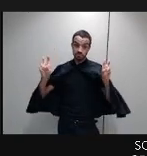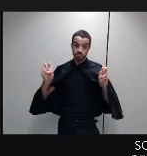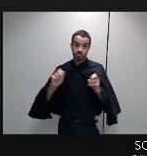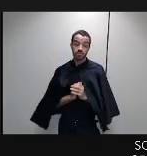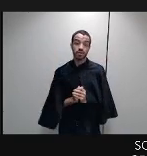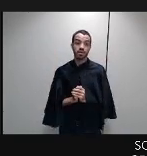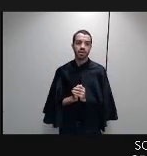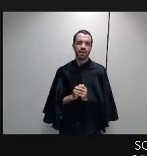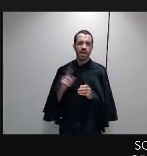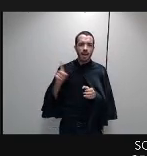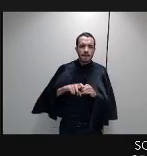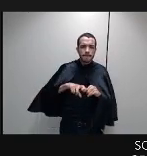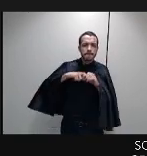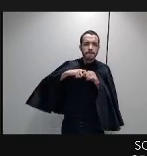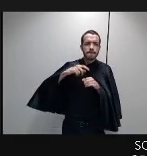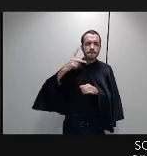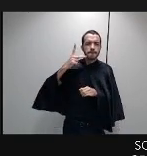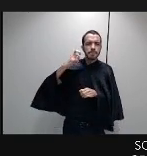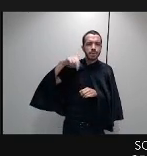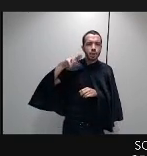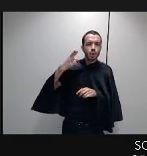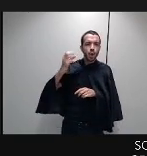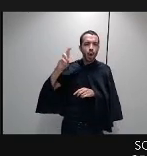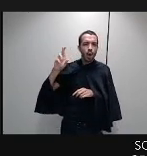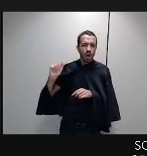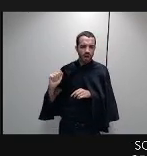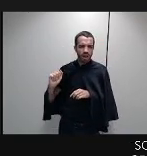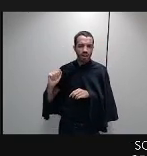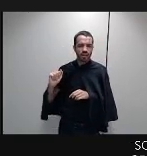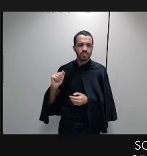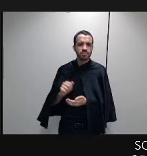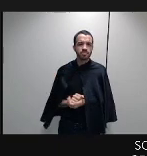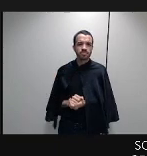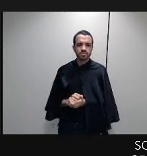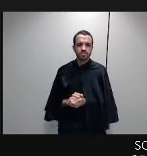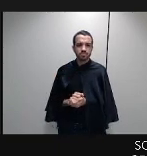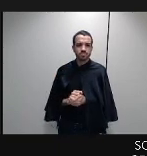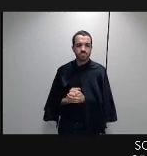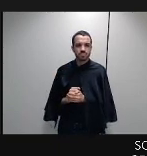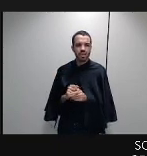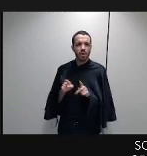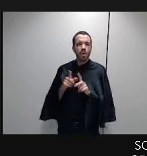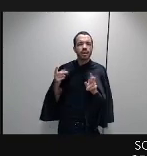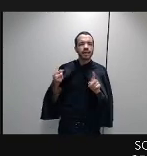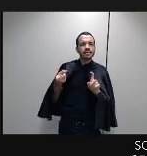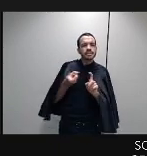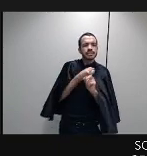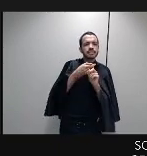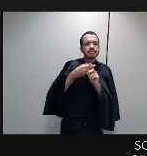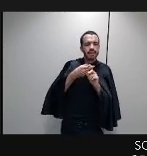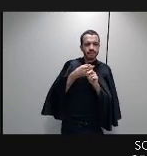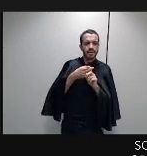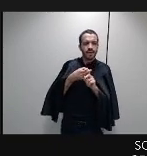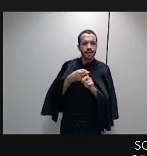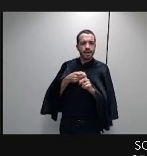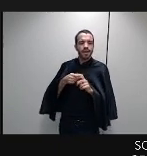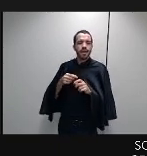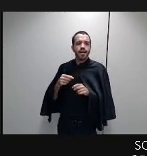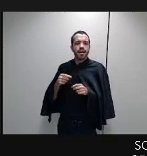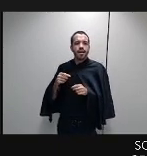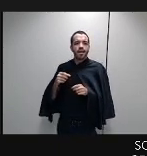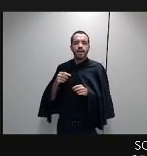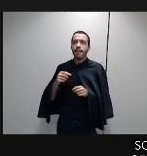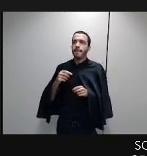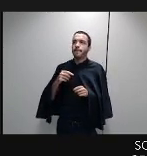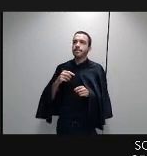na execução fiscal não acreditasse dia reserva de numerário juízo da concordata se constituiria